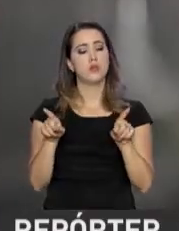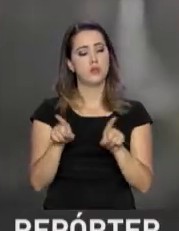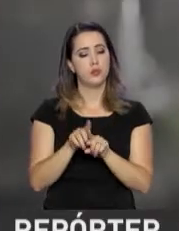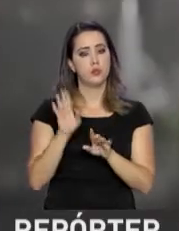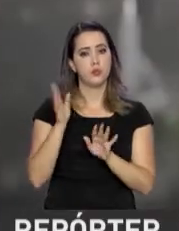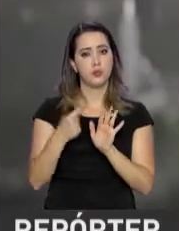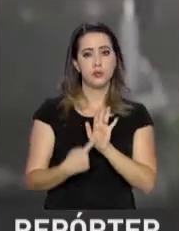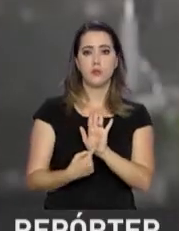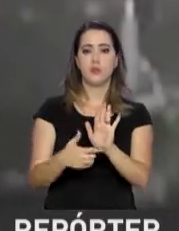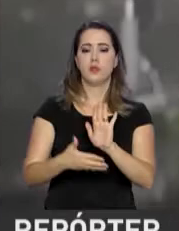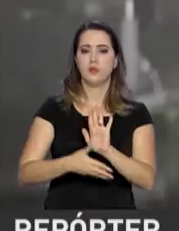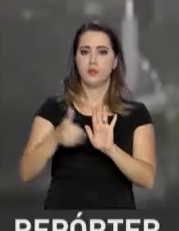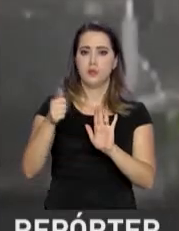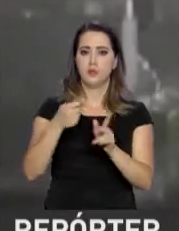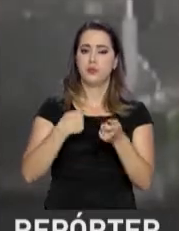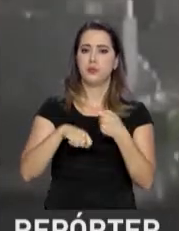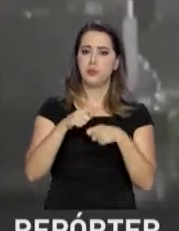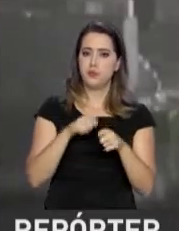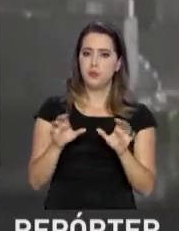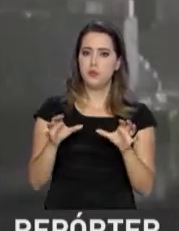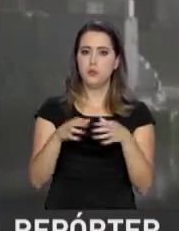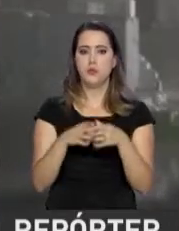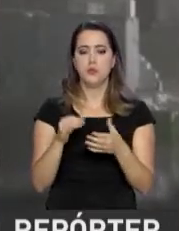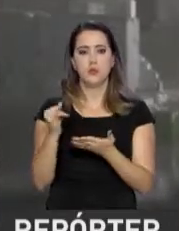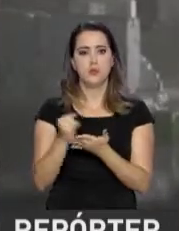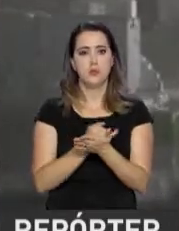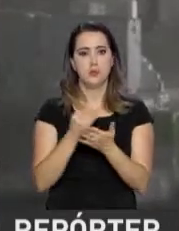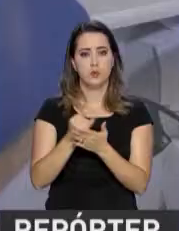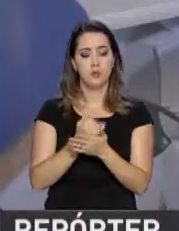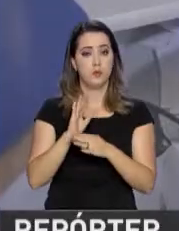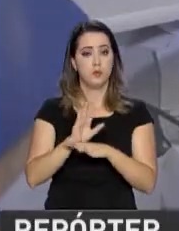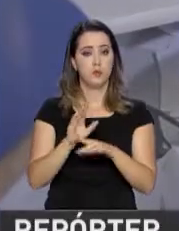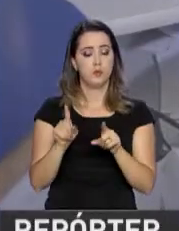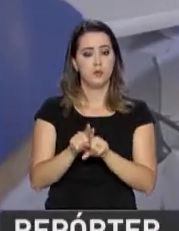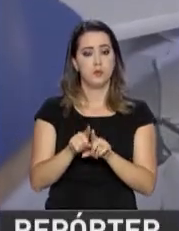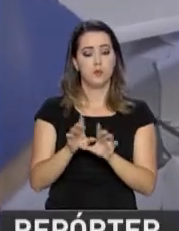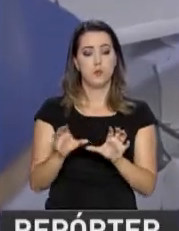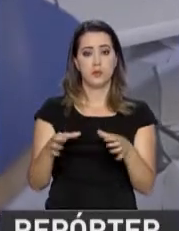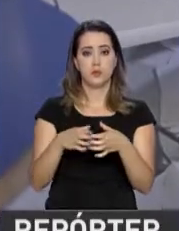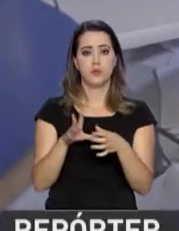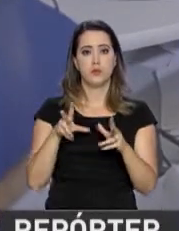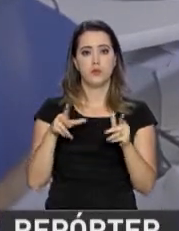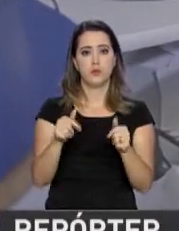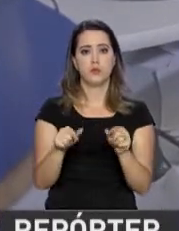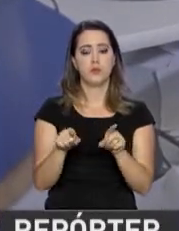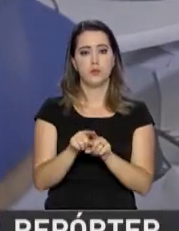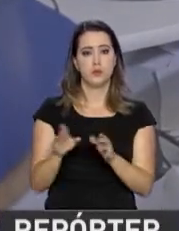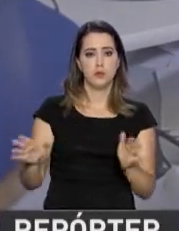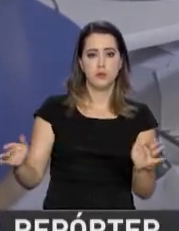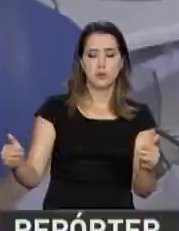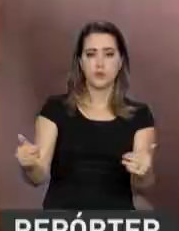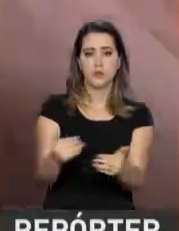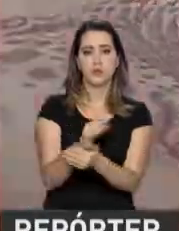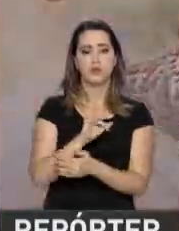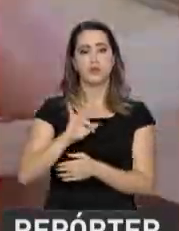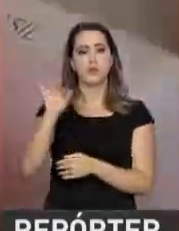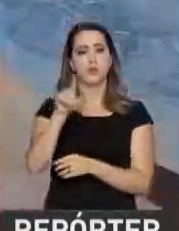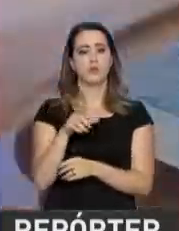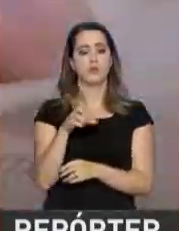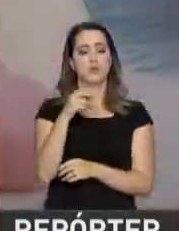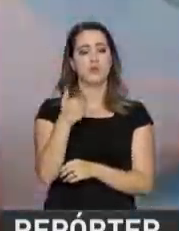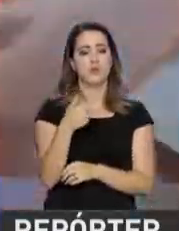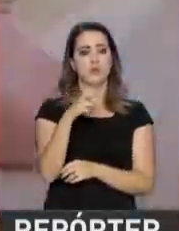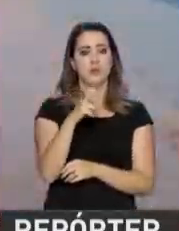refletindo na arrecadação de impostos tributos e contribuições arrecadação total das receitas federais foi de